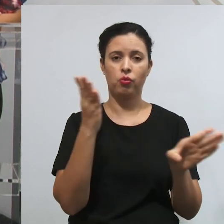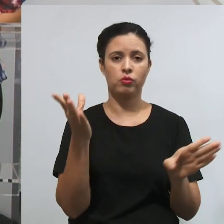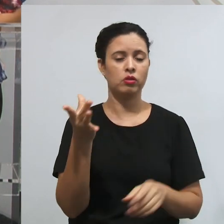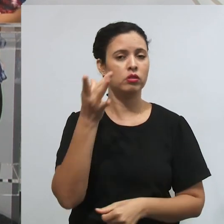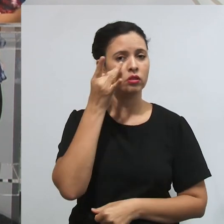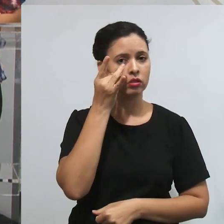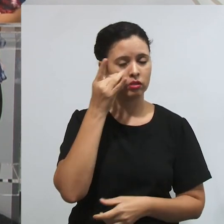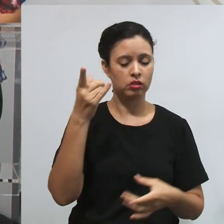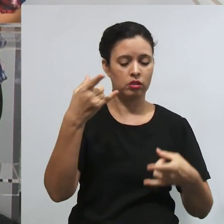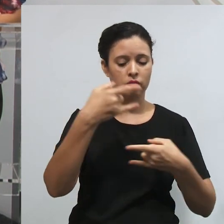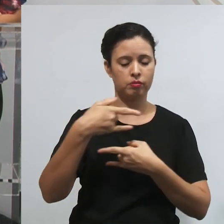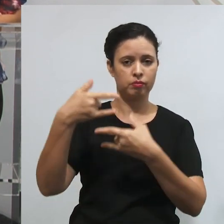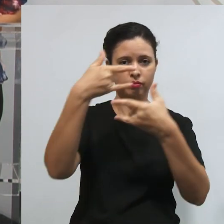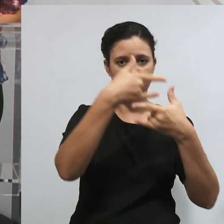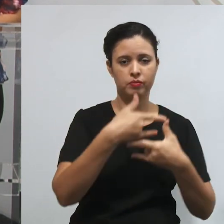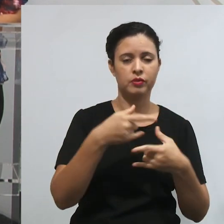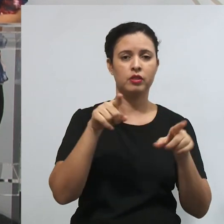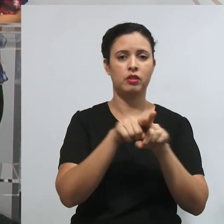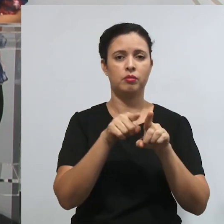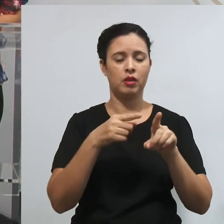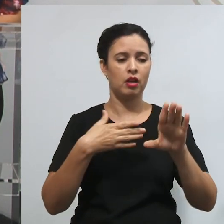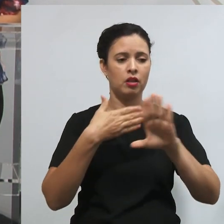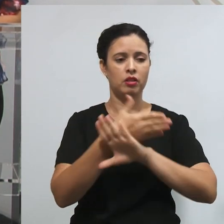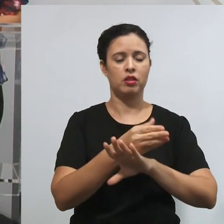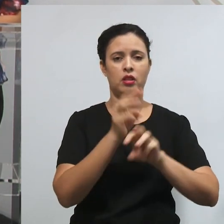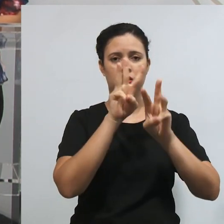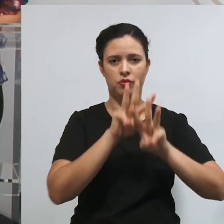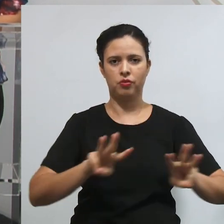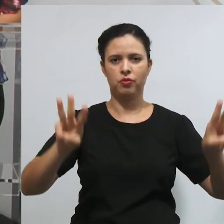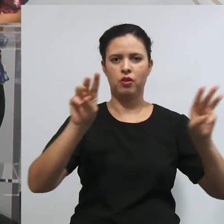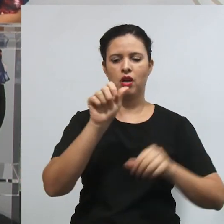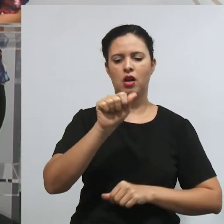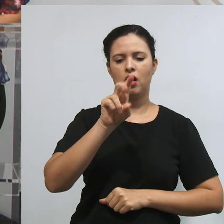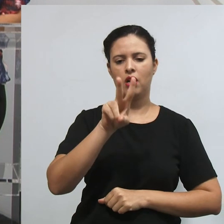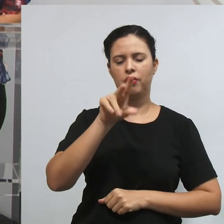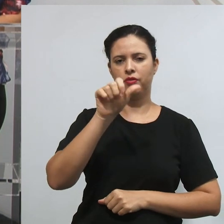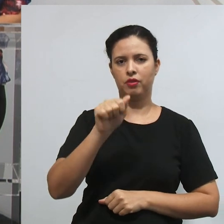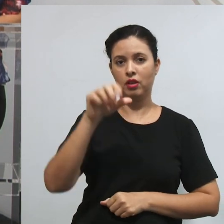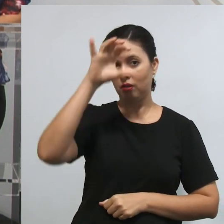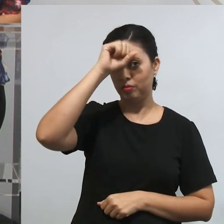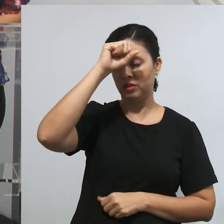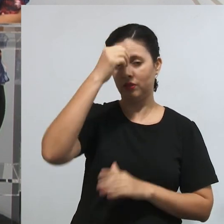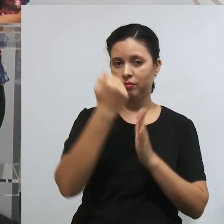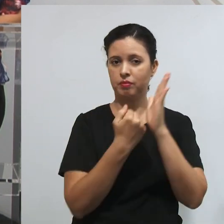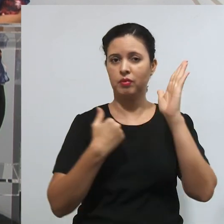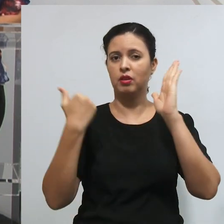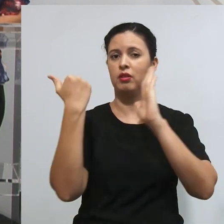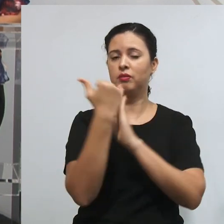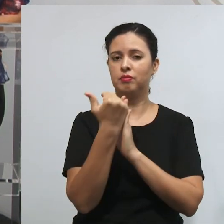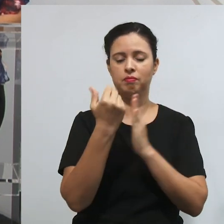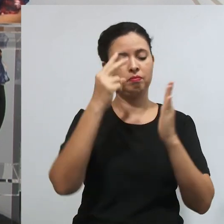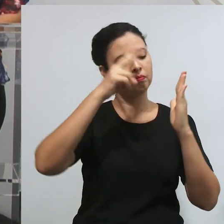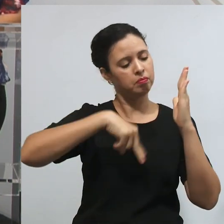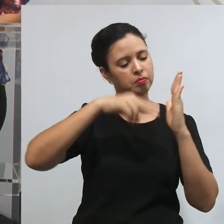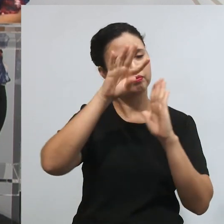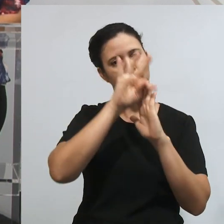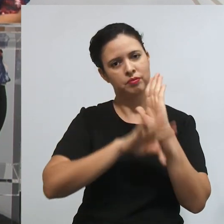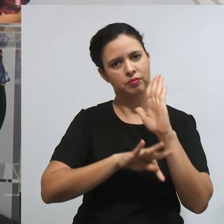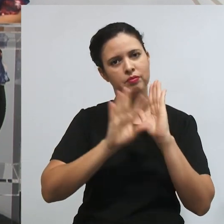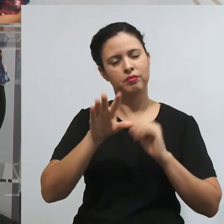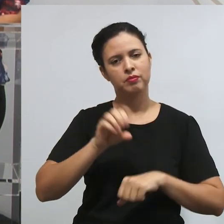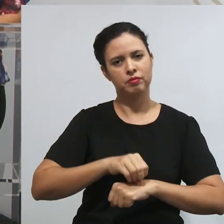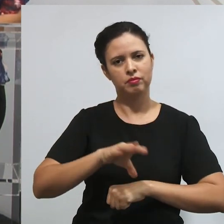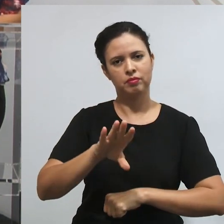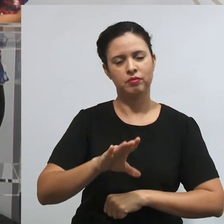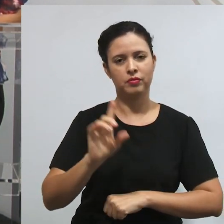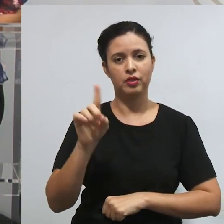síncrono e visitem lá nossa unidade 3 no AVA. Aprendam um pouco mais sobre planejamento, leiam os textos indicados